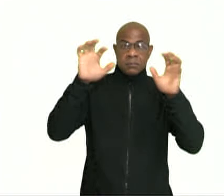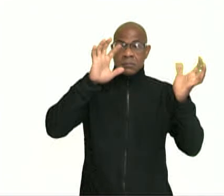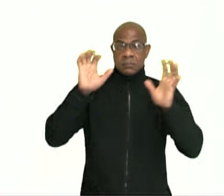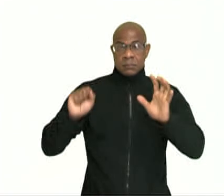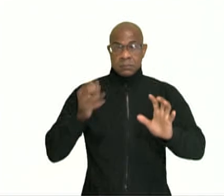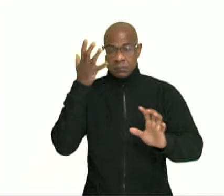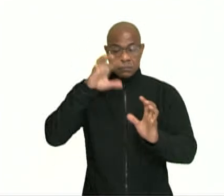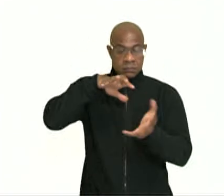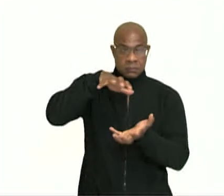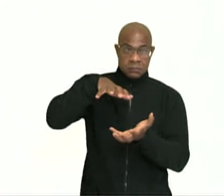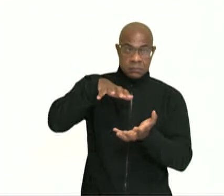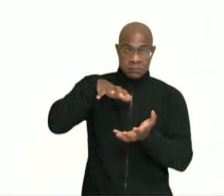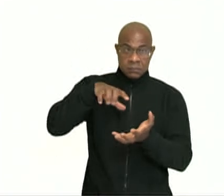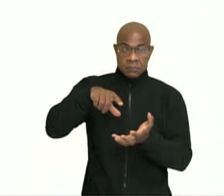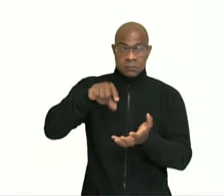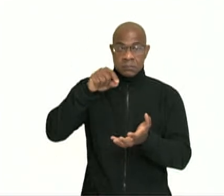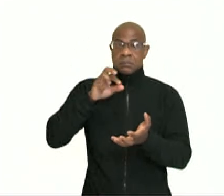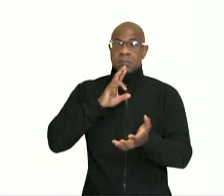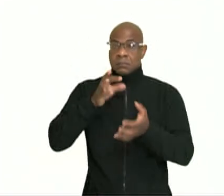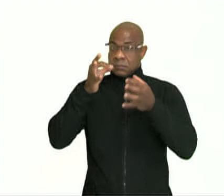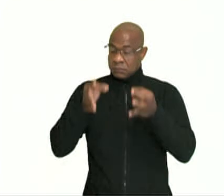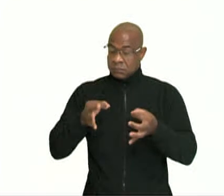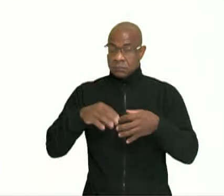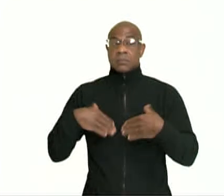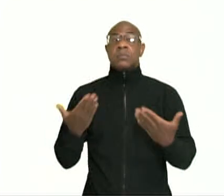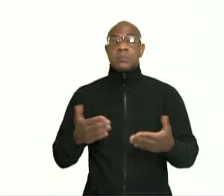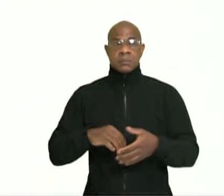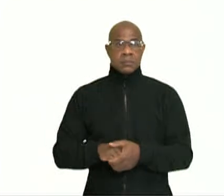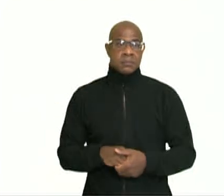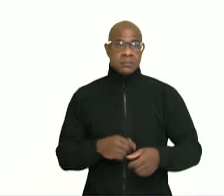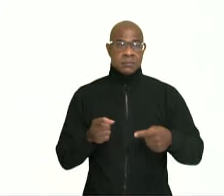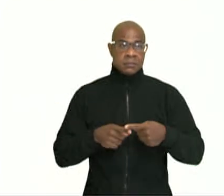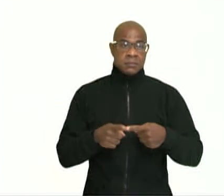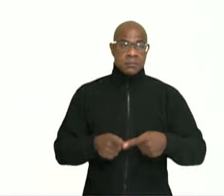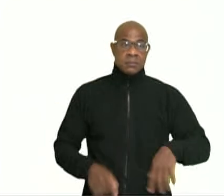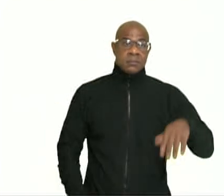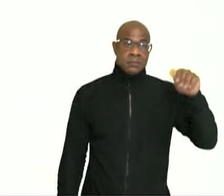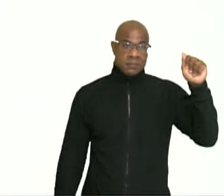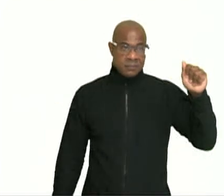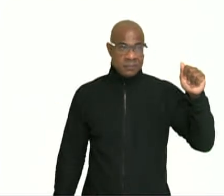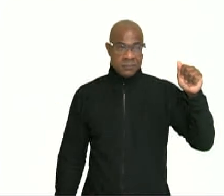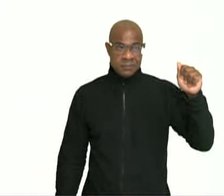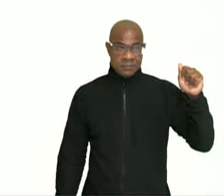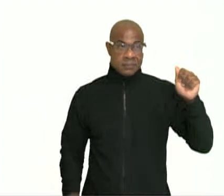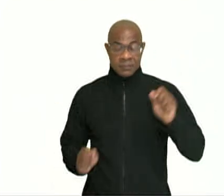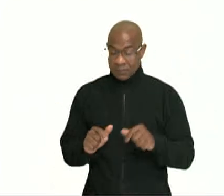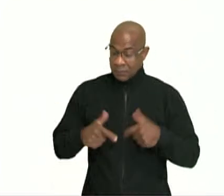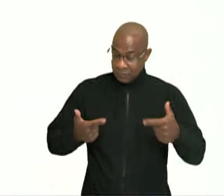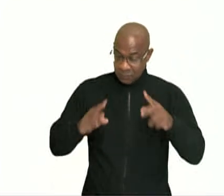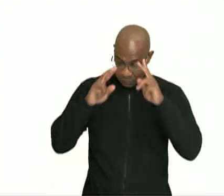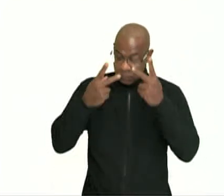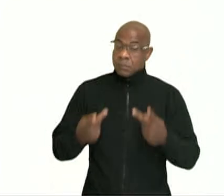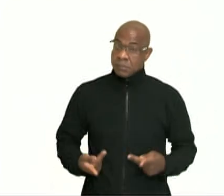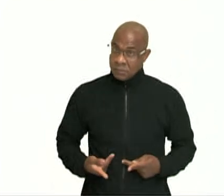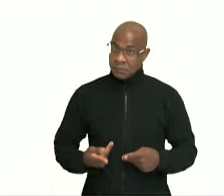planeta. Devido à ação humana, o eixo da Terra está mudando, isso fala na nossa